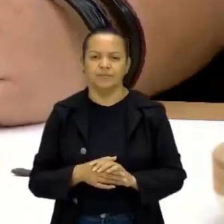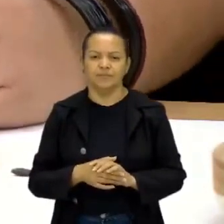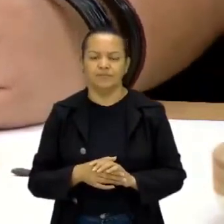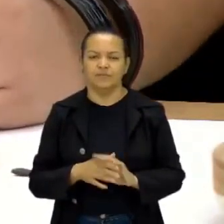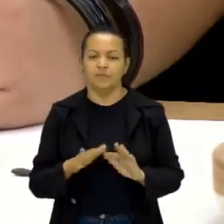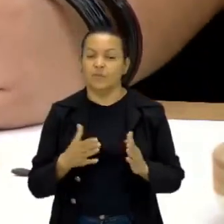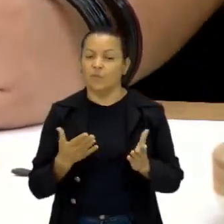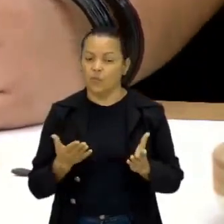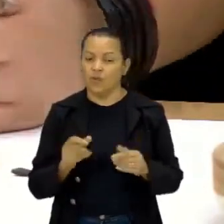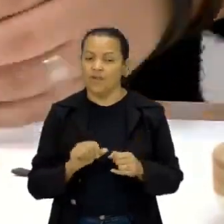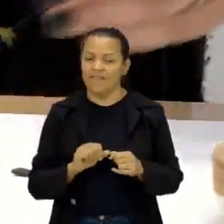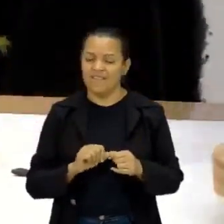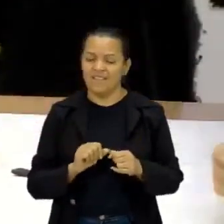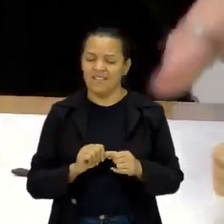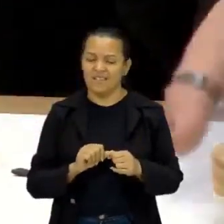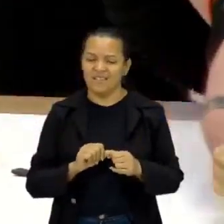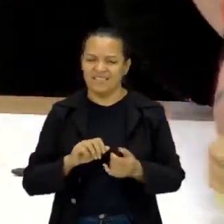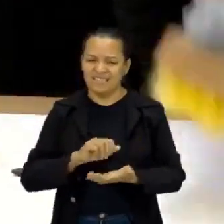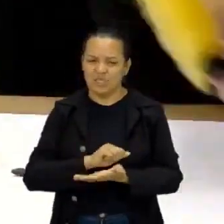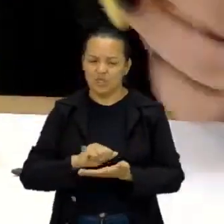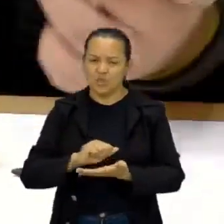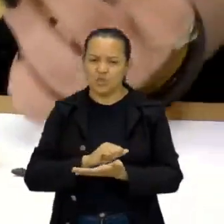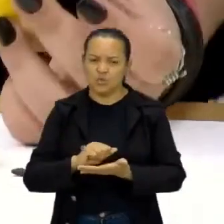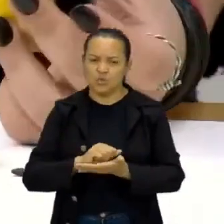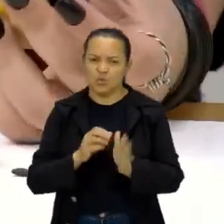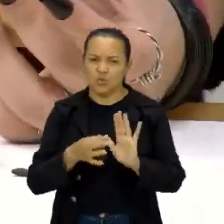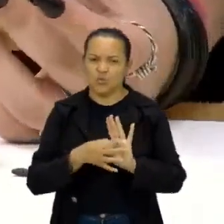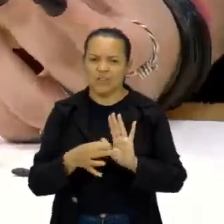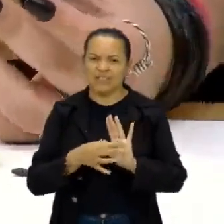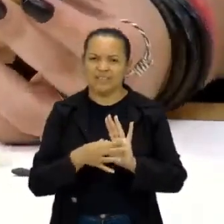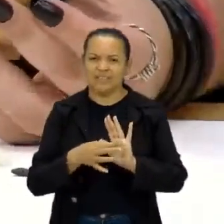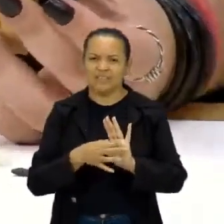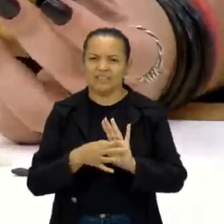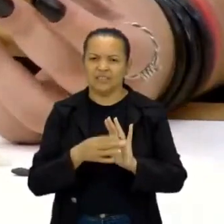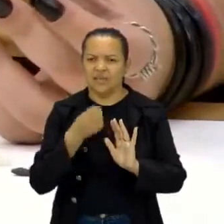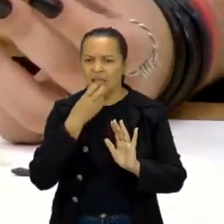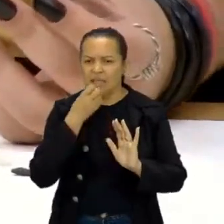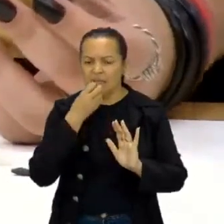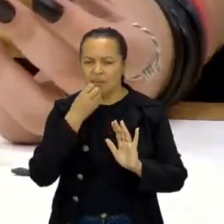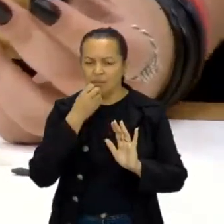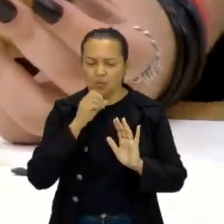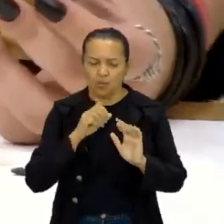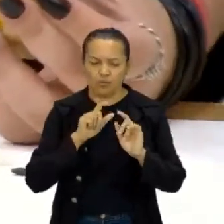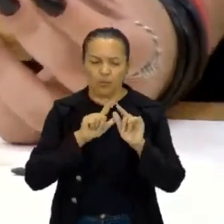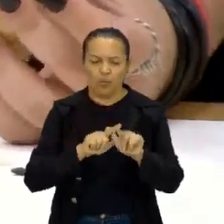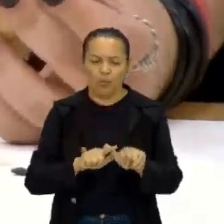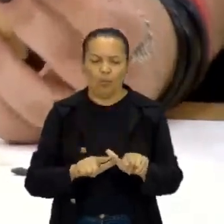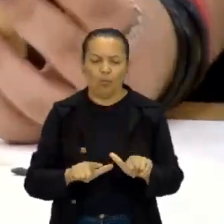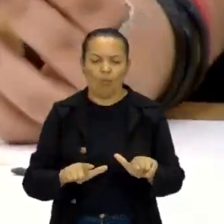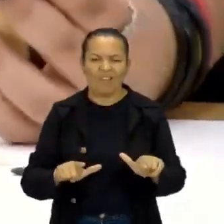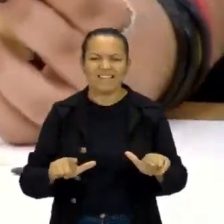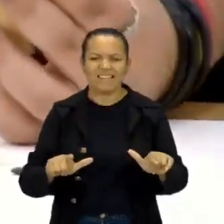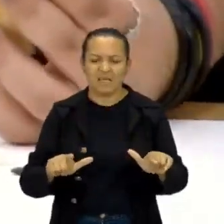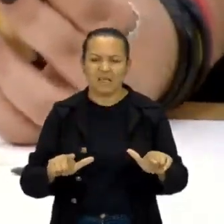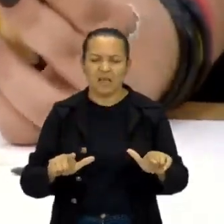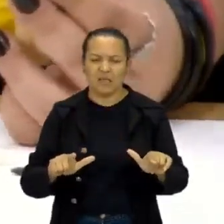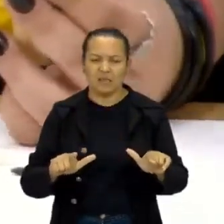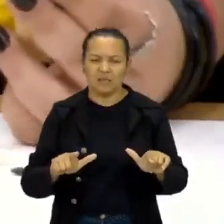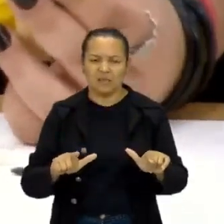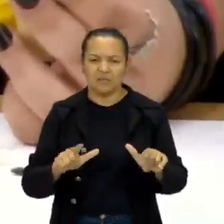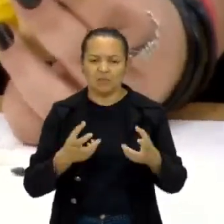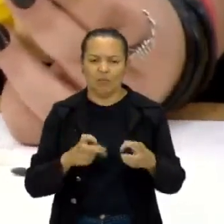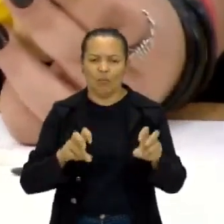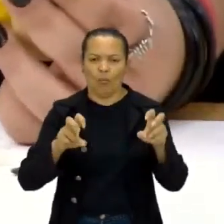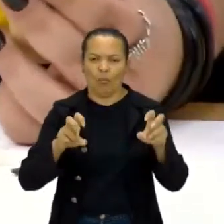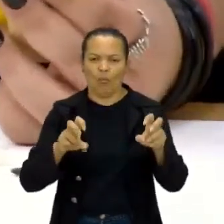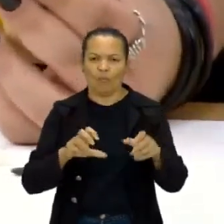Quando vocês forem fazer a escova, uma boa dica é passar um secador de cabelo ou alguma coisa quente nas cerdas e deixar